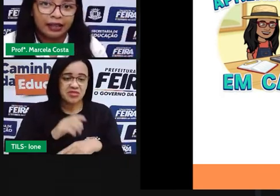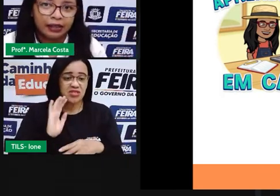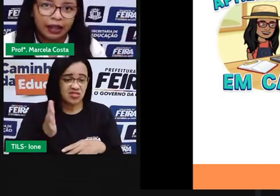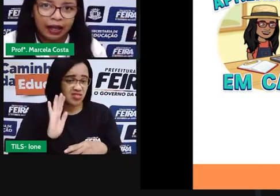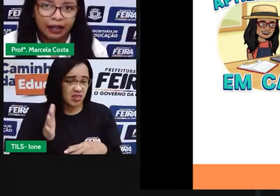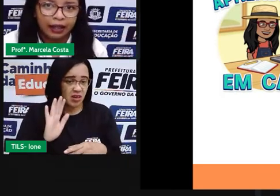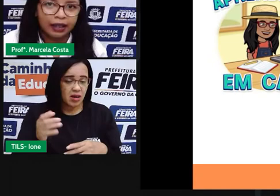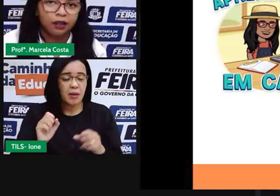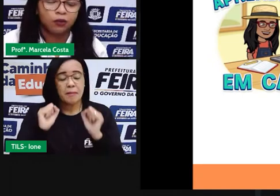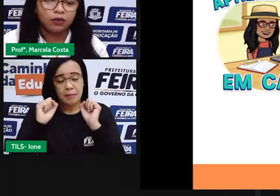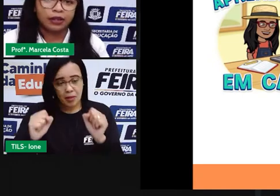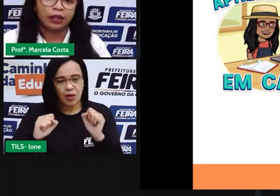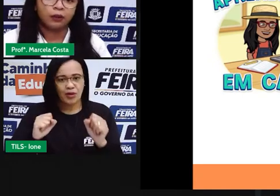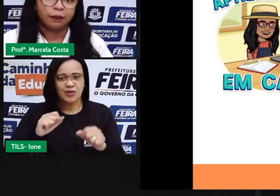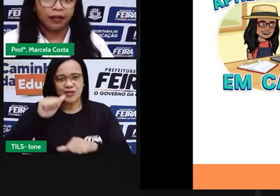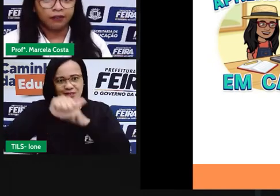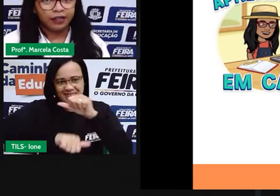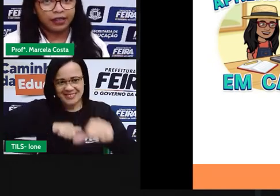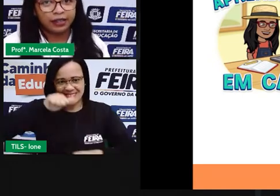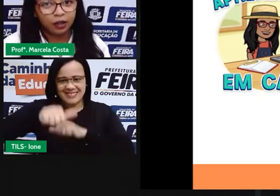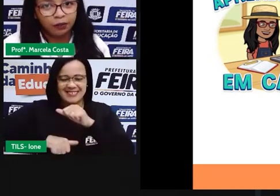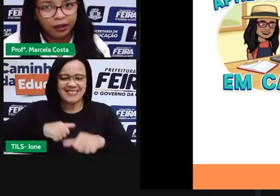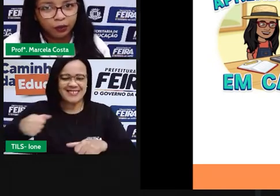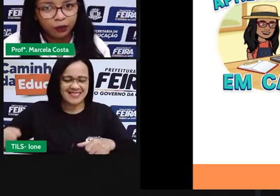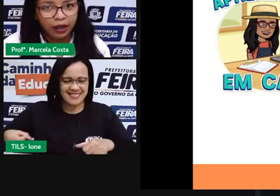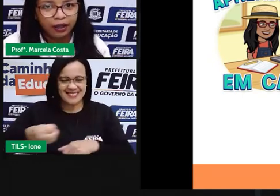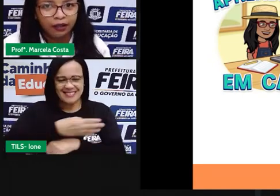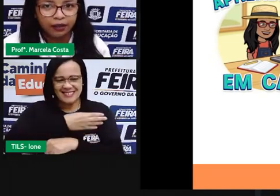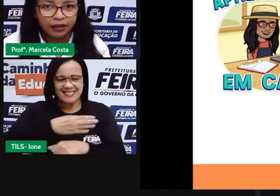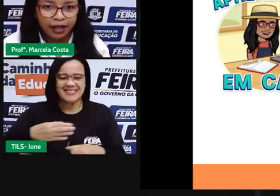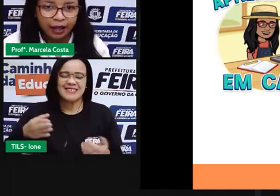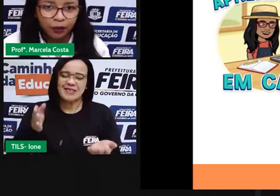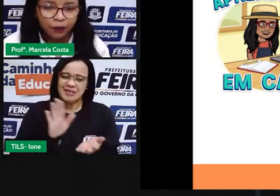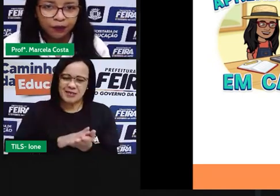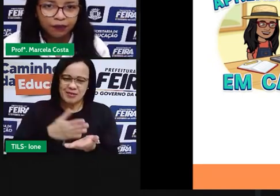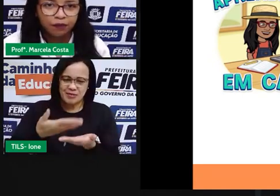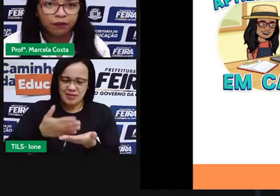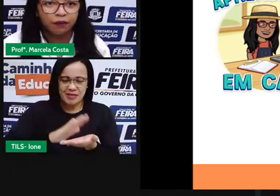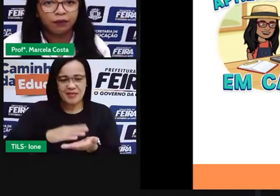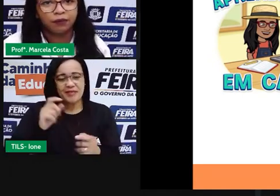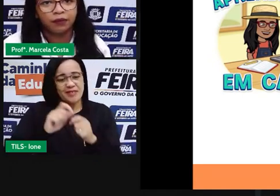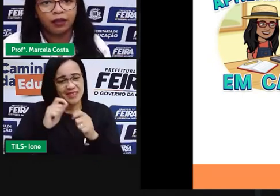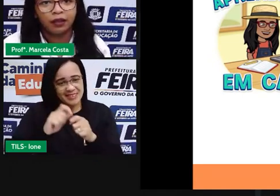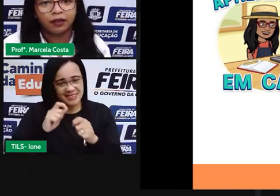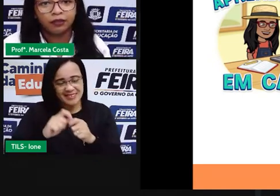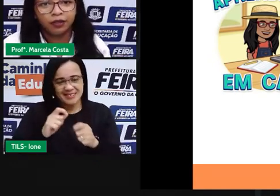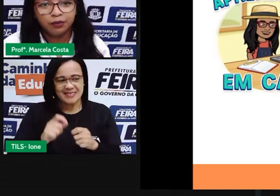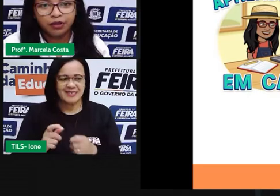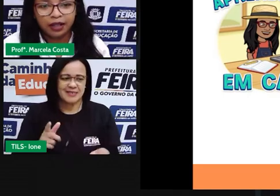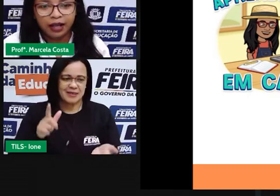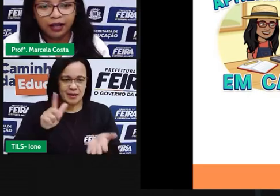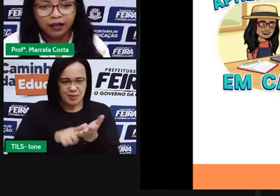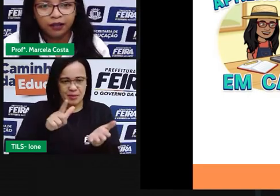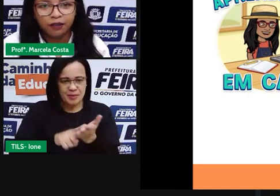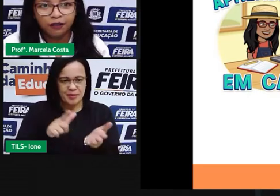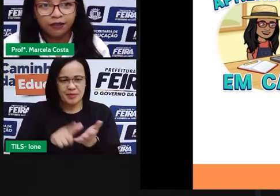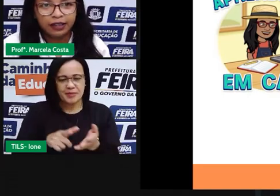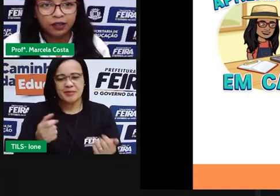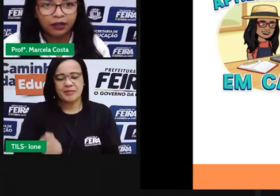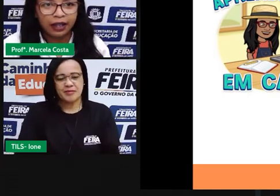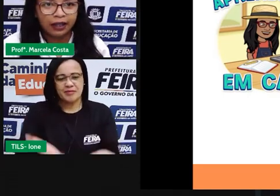reciclar ele usando pra fazer essa dobradura tá certo então vamos lá